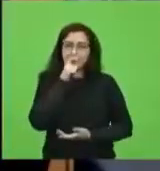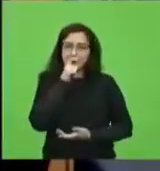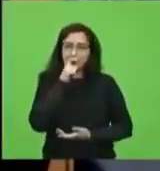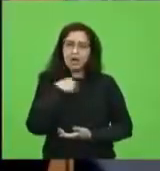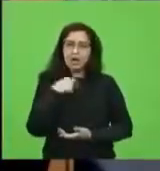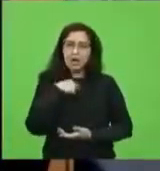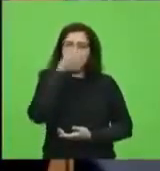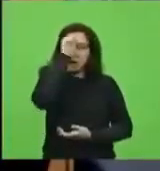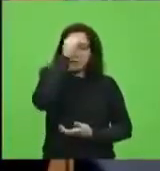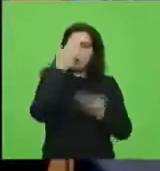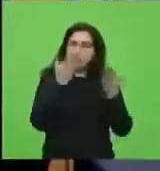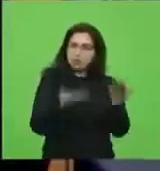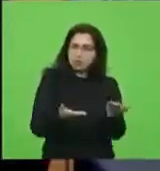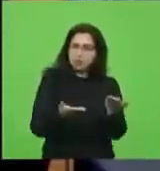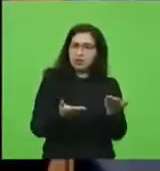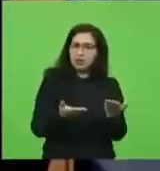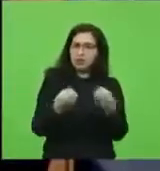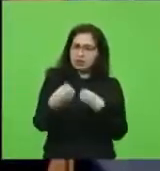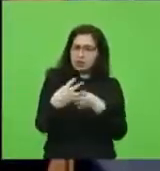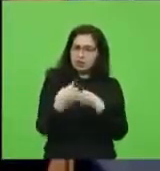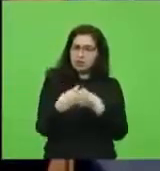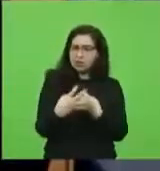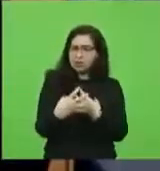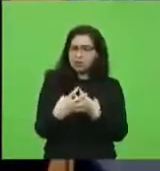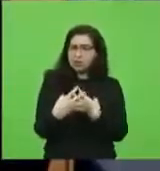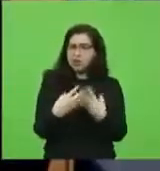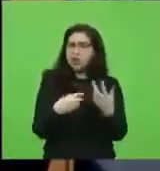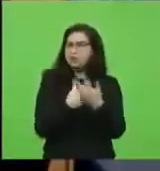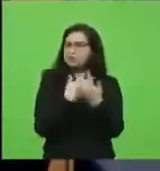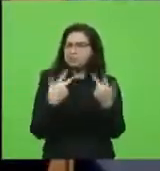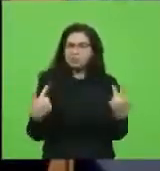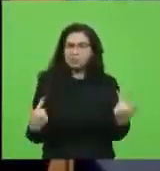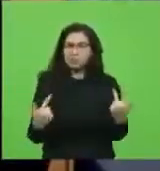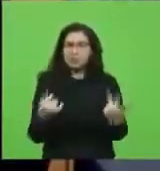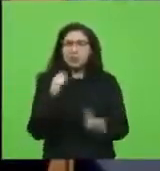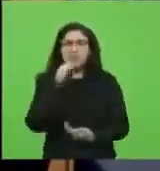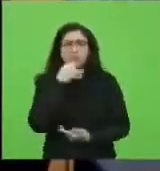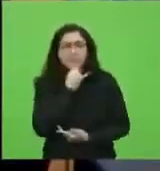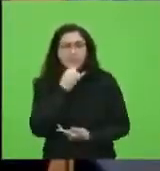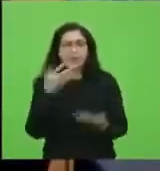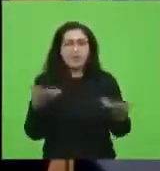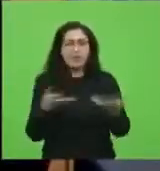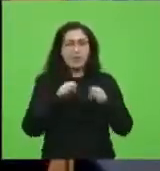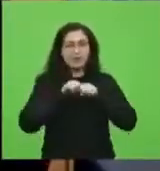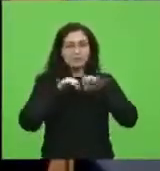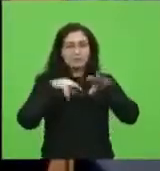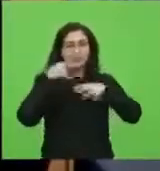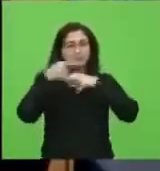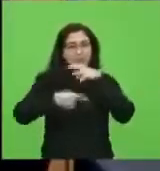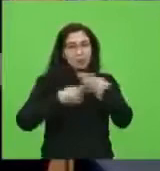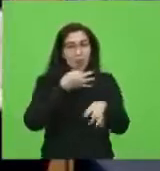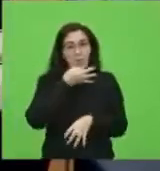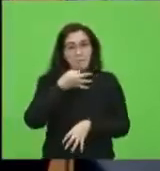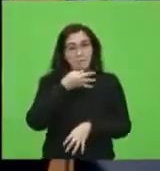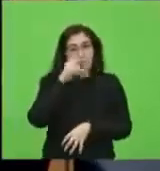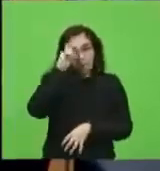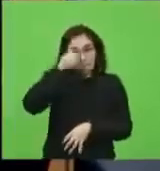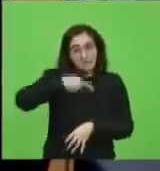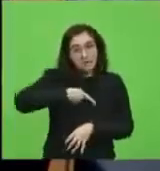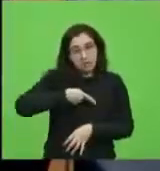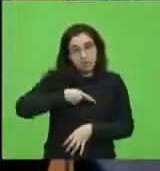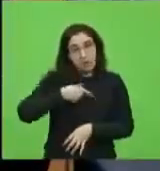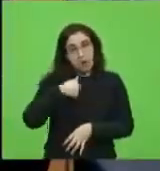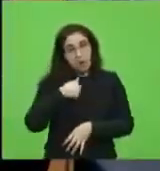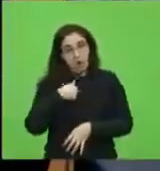exemplo. E, infelizmente, durante essa pandemia, na opinião desse